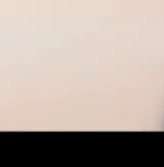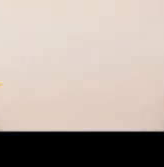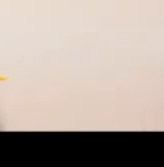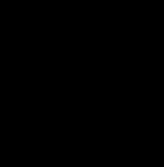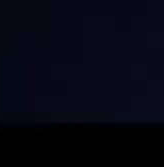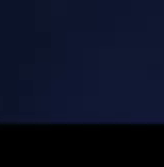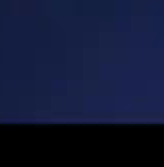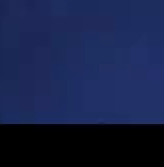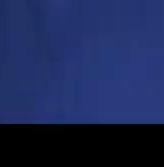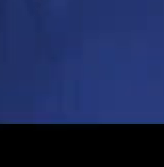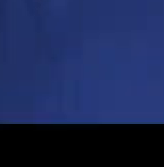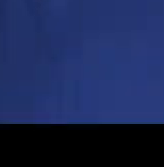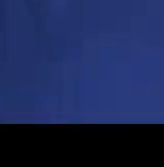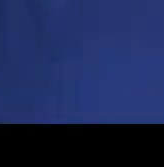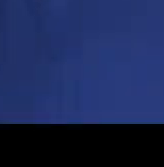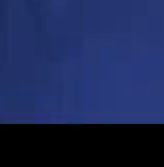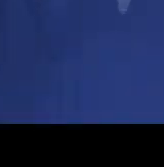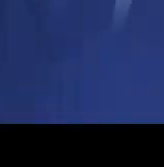seu bichinho.